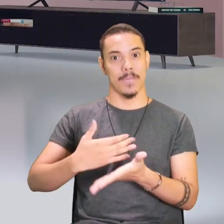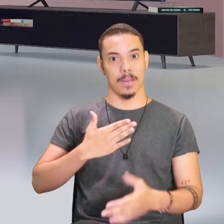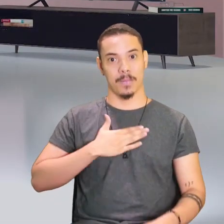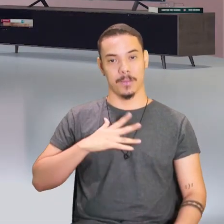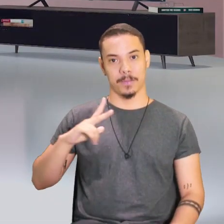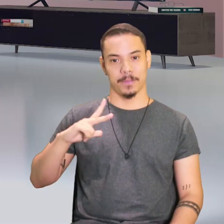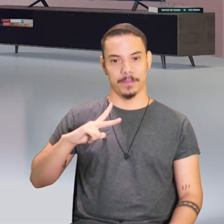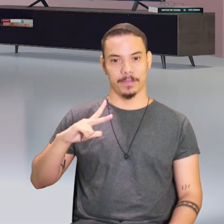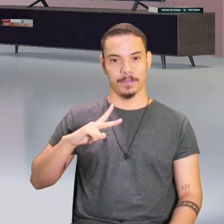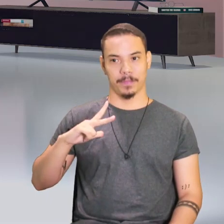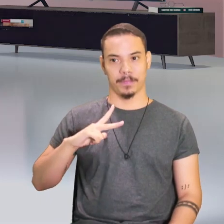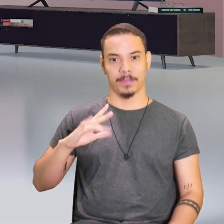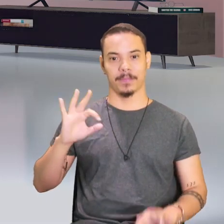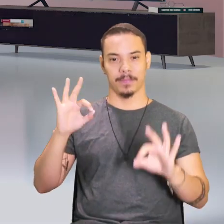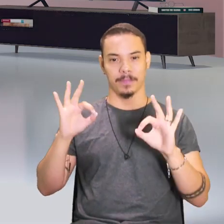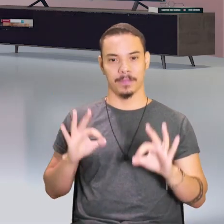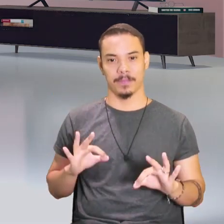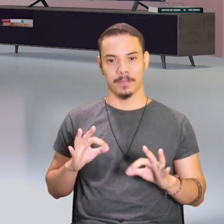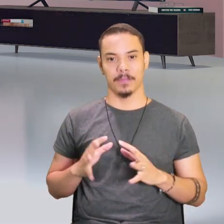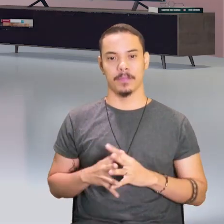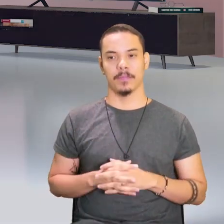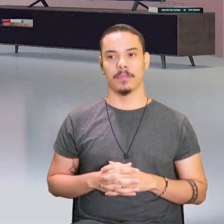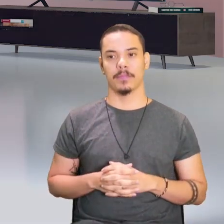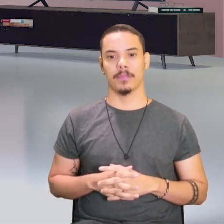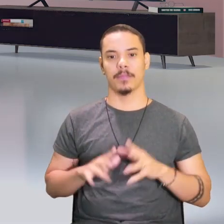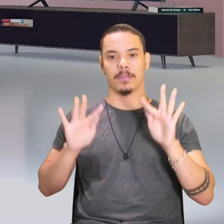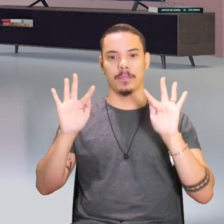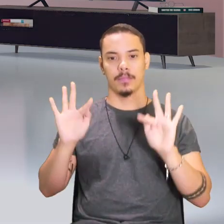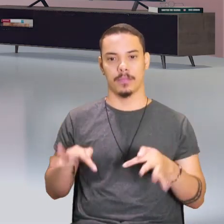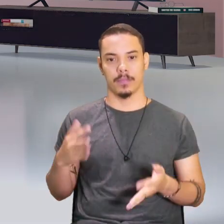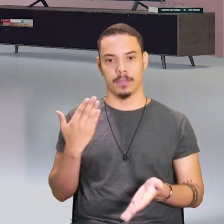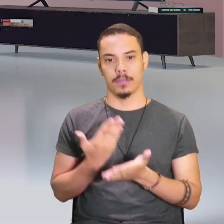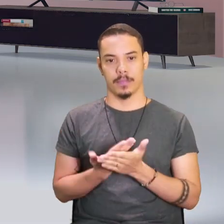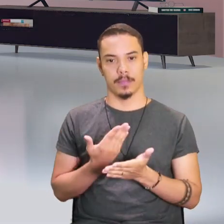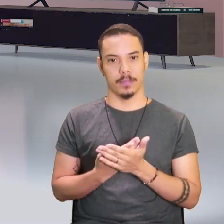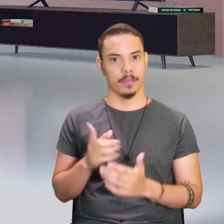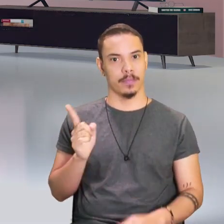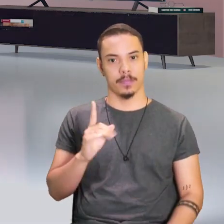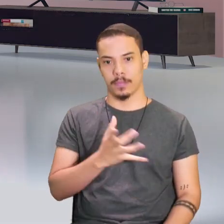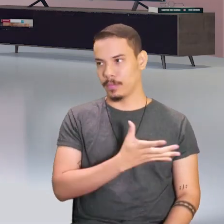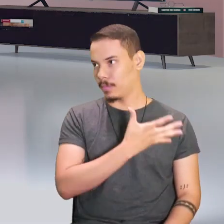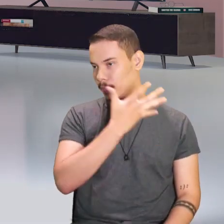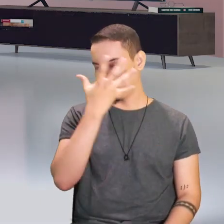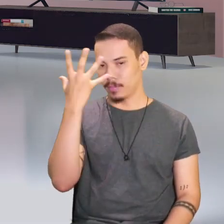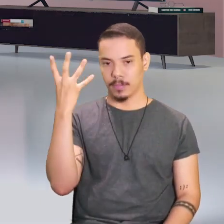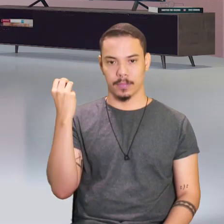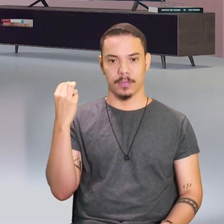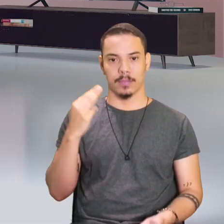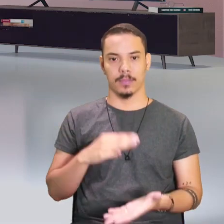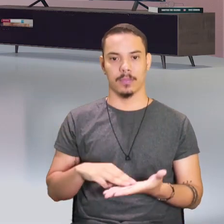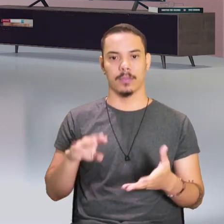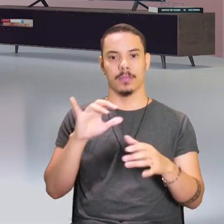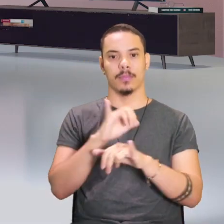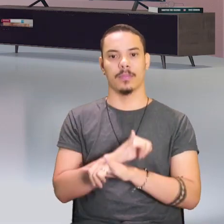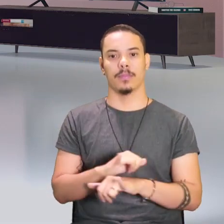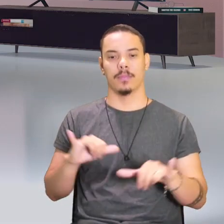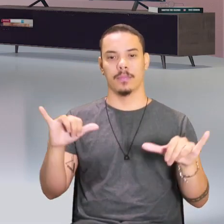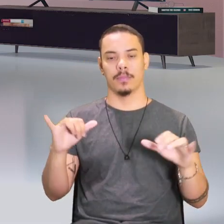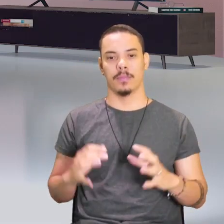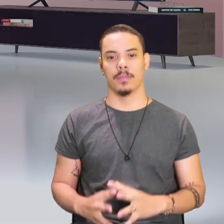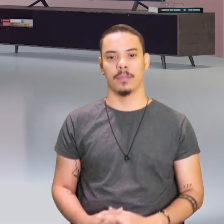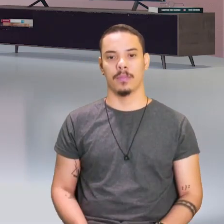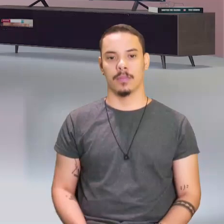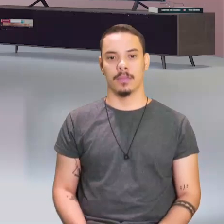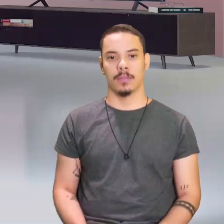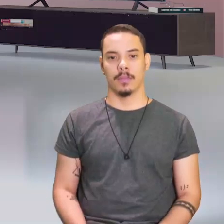privado Tá certo e para finalizar nossa aula não esquecendo da nossa mensagem do dia vamos